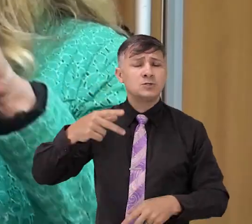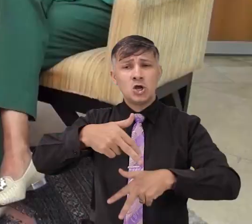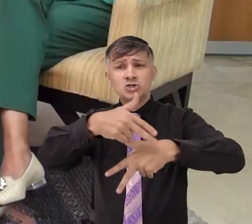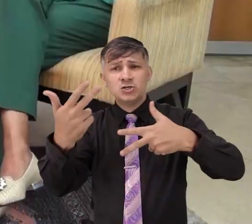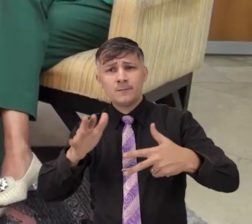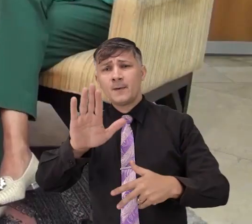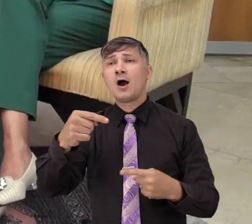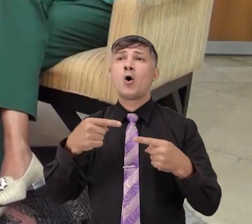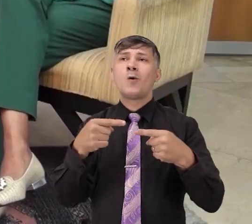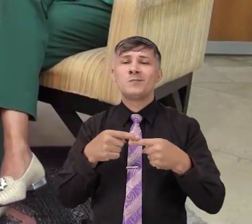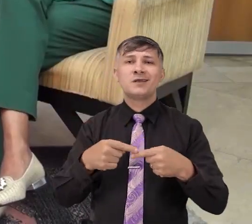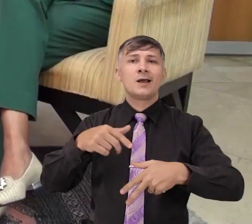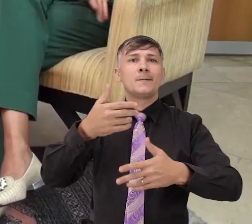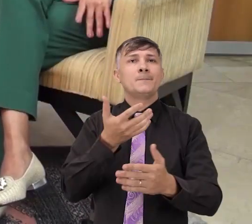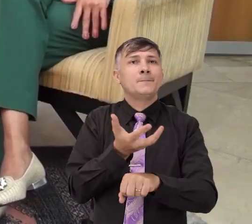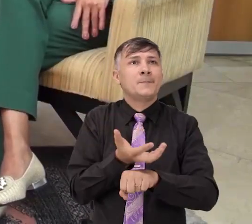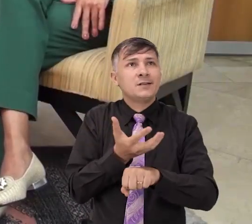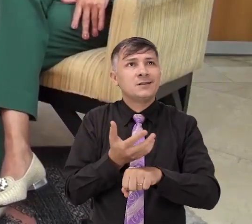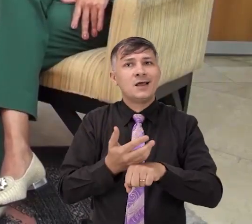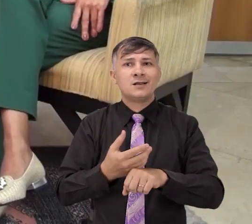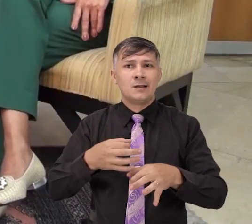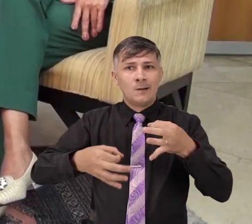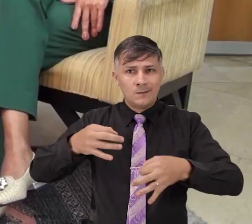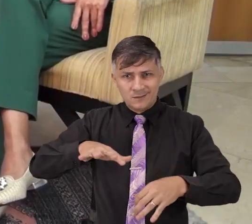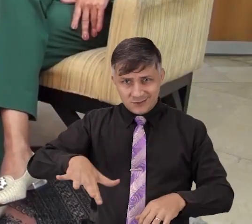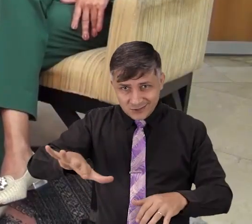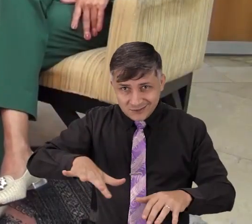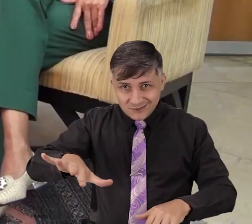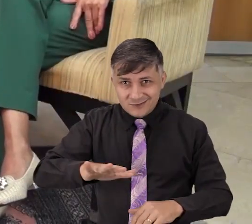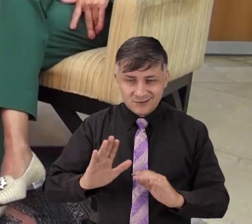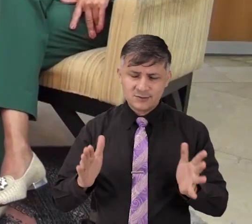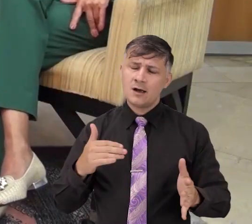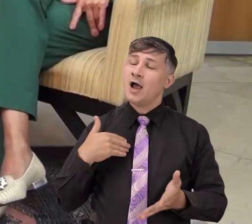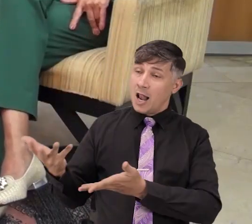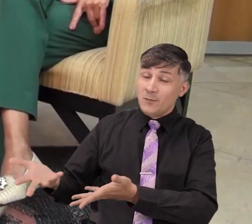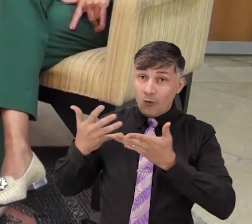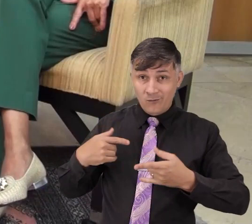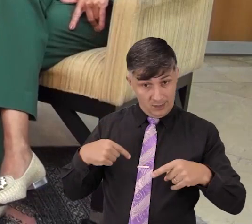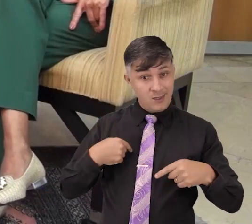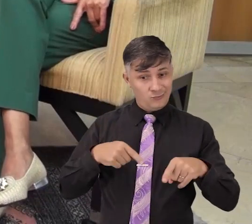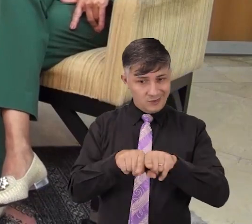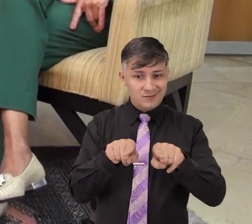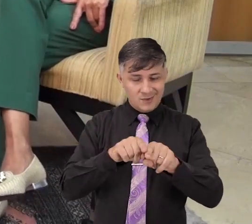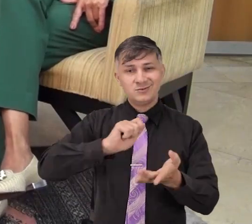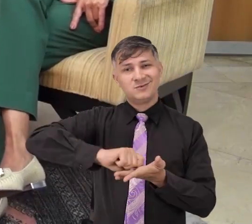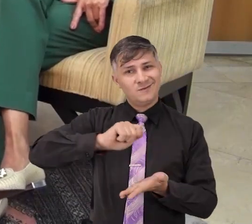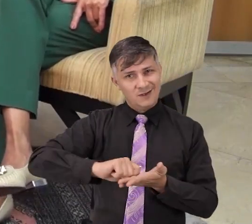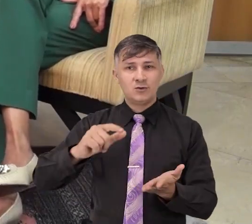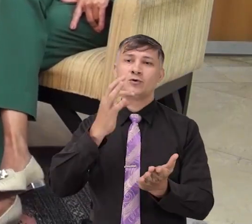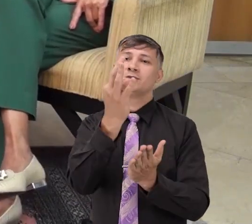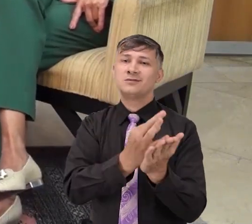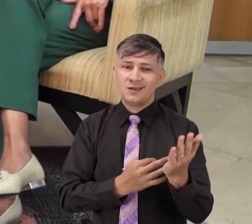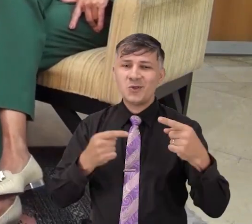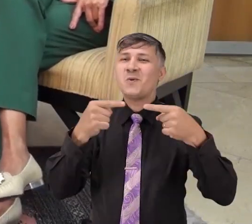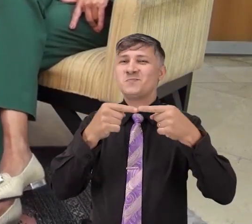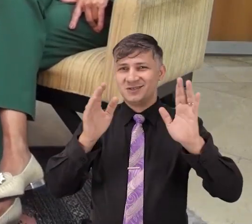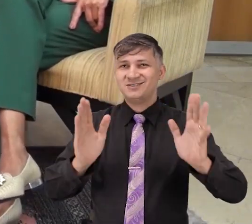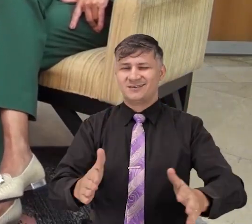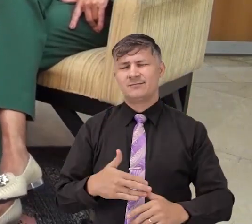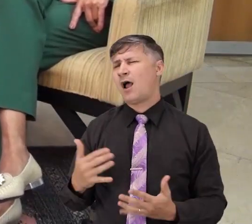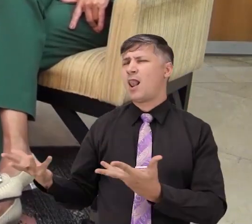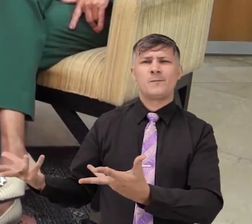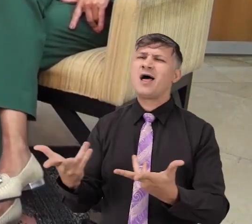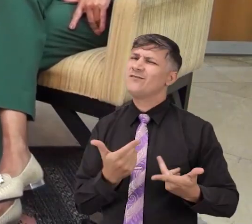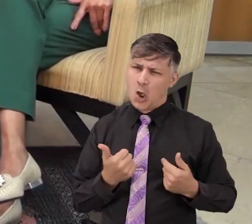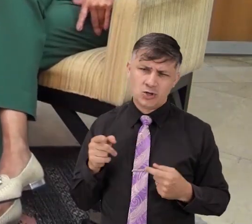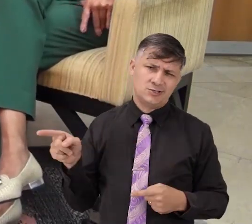mas matérias jurídicas de forma geral. Kátia me convidou e eu estou escrevendo um texto. Eu também estou escrevendo um texto. Então